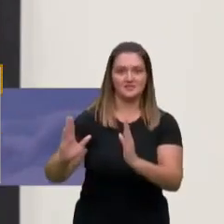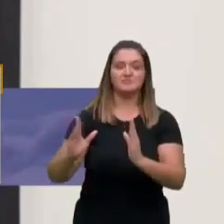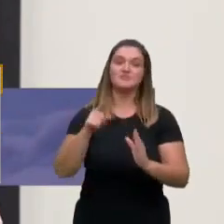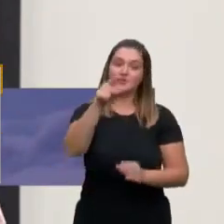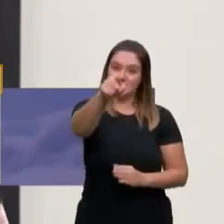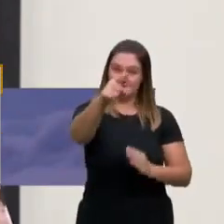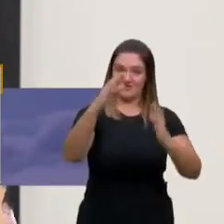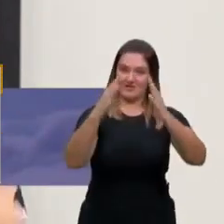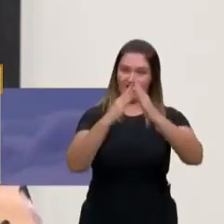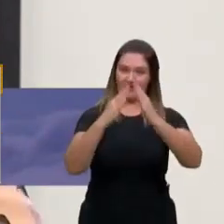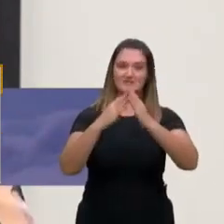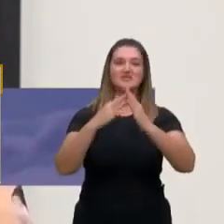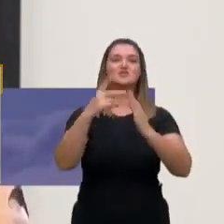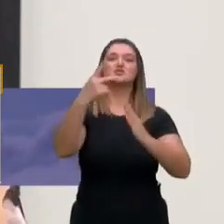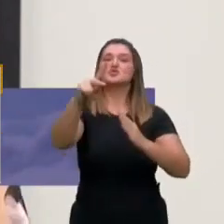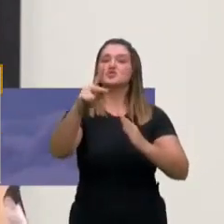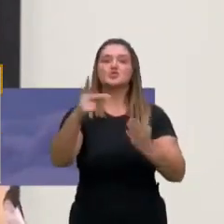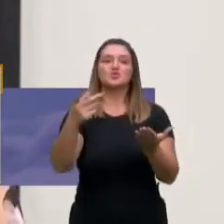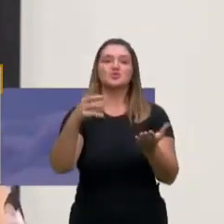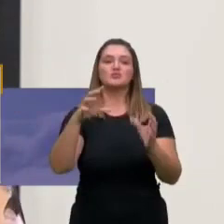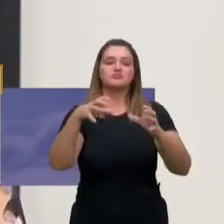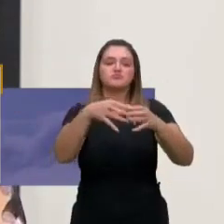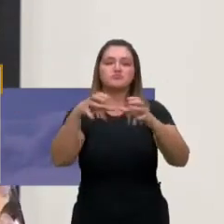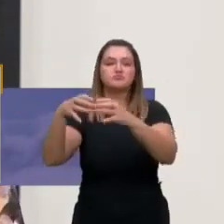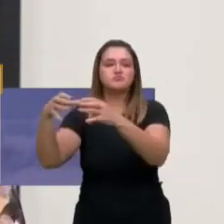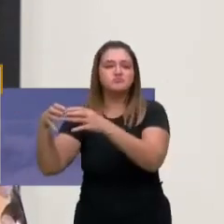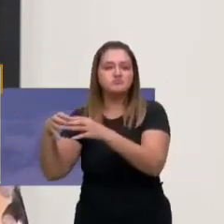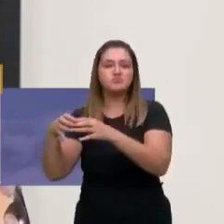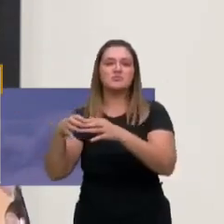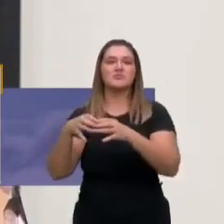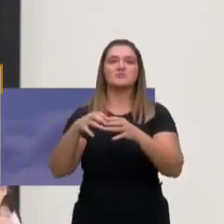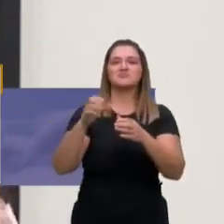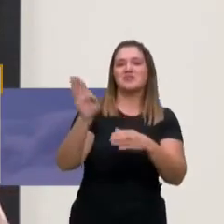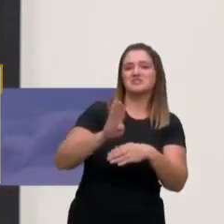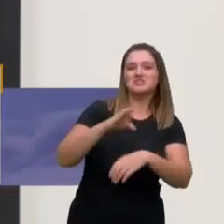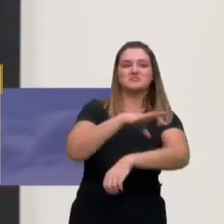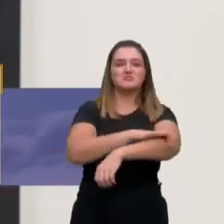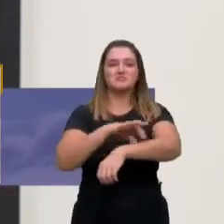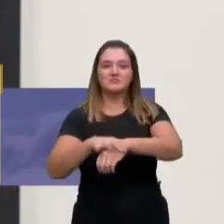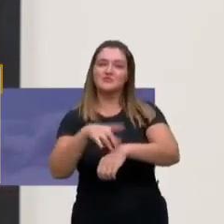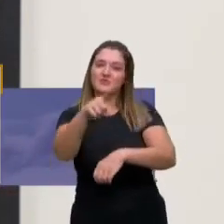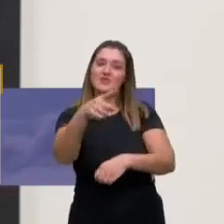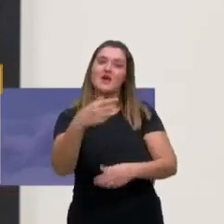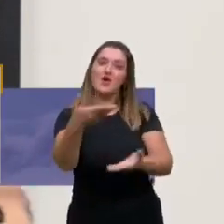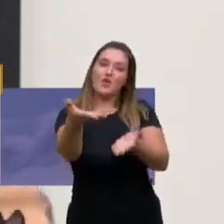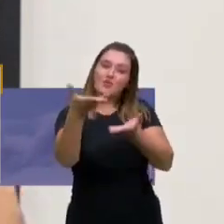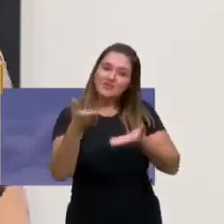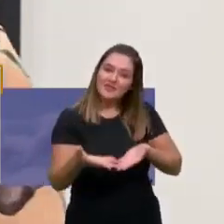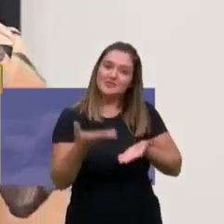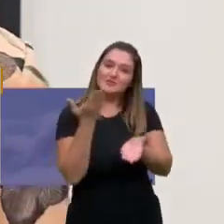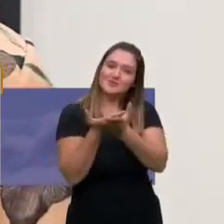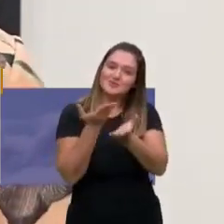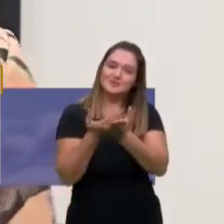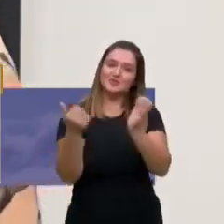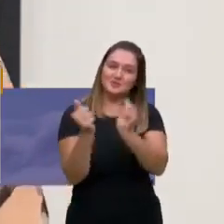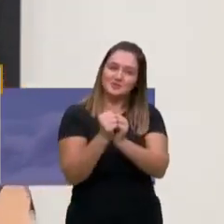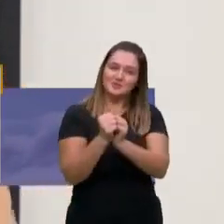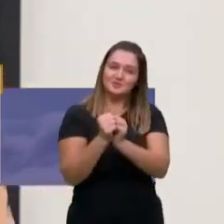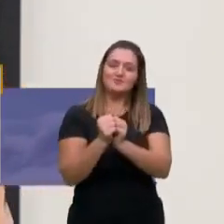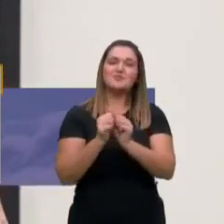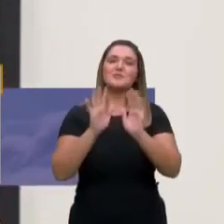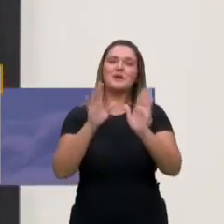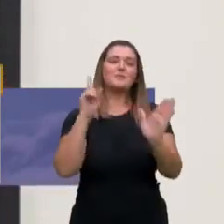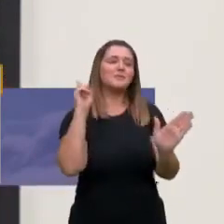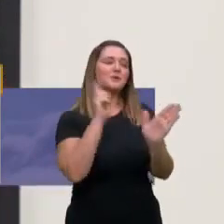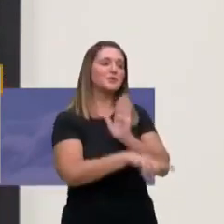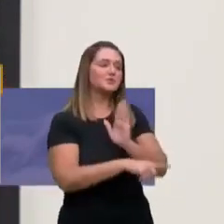qual denominação seja, viu? Você está convidado para a gente aprender sobre o Apocalipse aqui. Agora eu quero te fazer um convite para a gente refletir juntos sobre uma